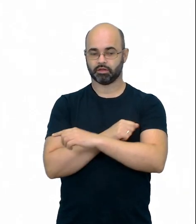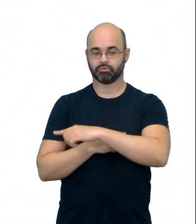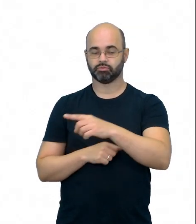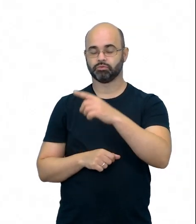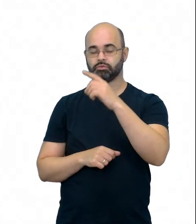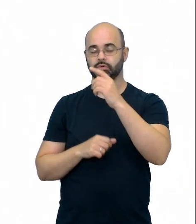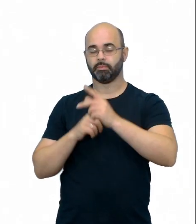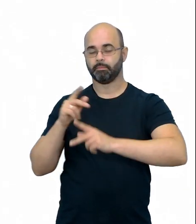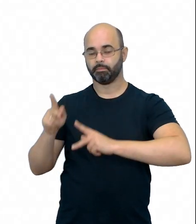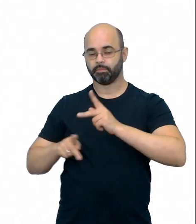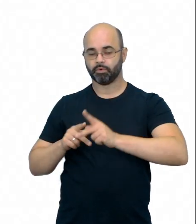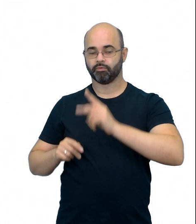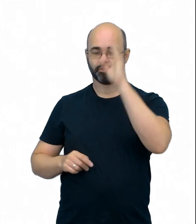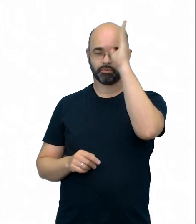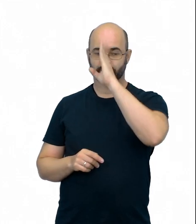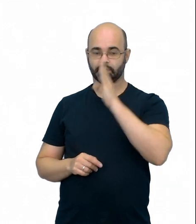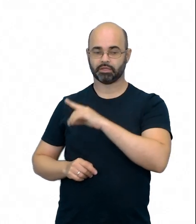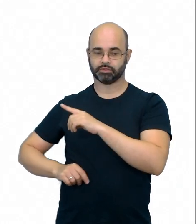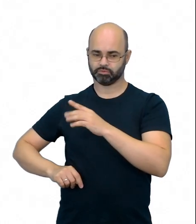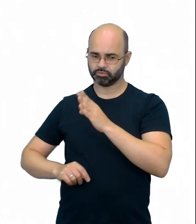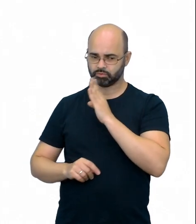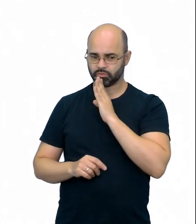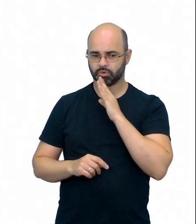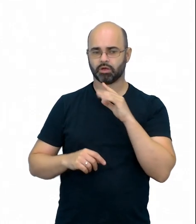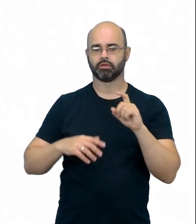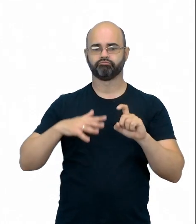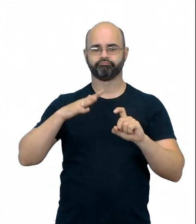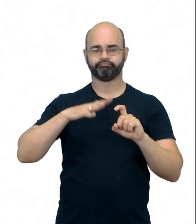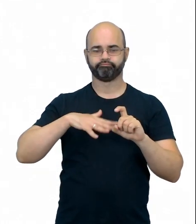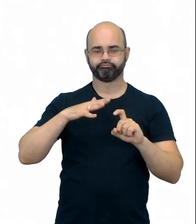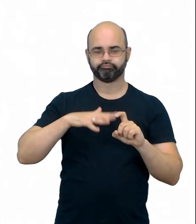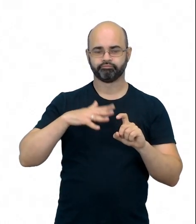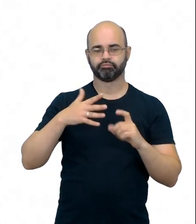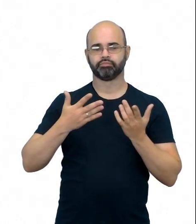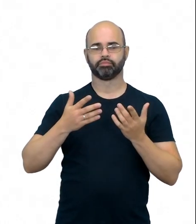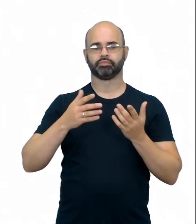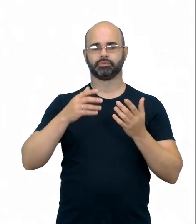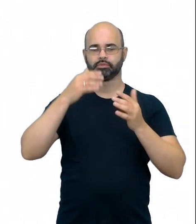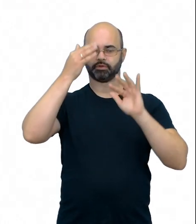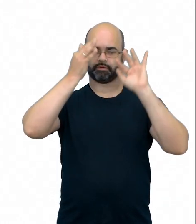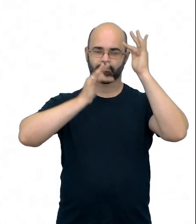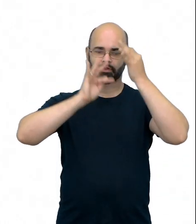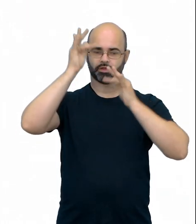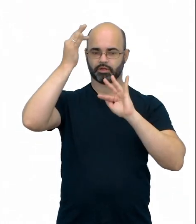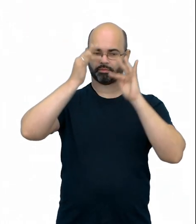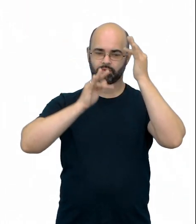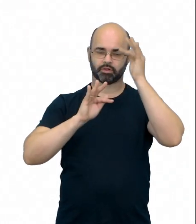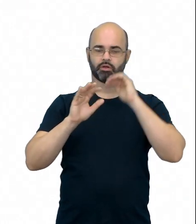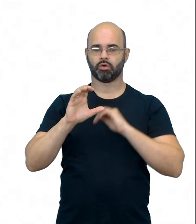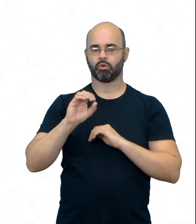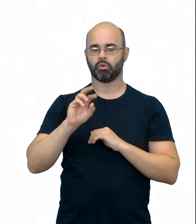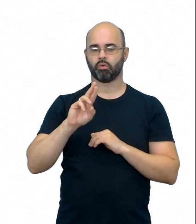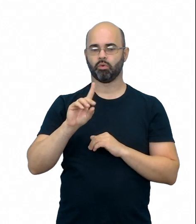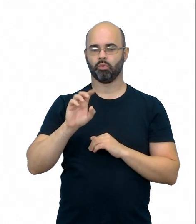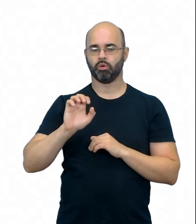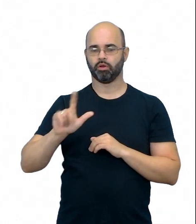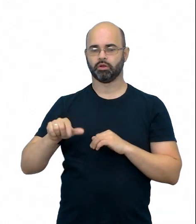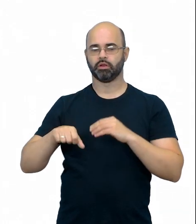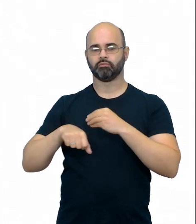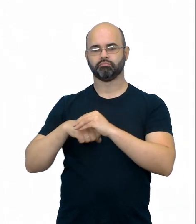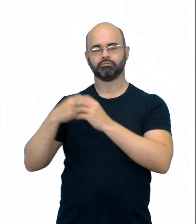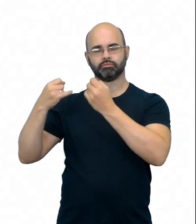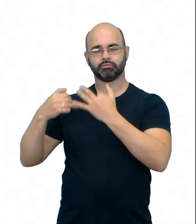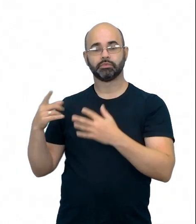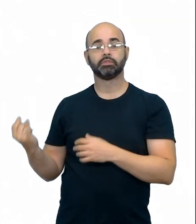muito importante a gente dar esse destaque, né, para eles valorizarem a nossa cultura. Então, dá um foco a